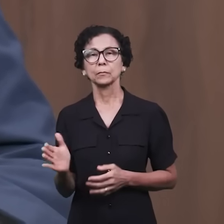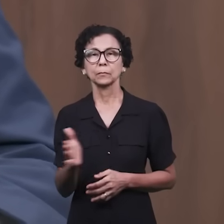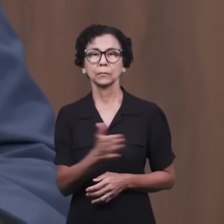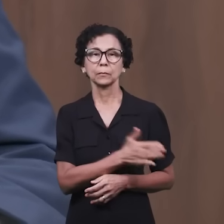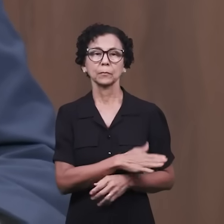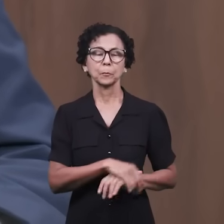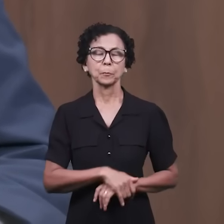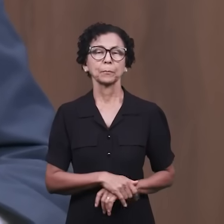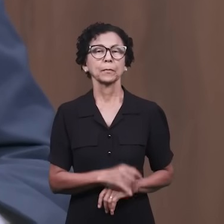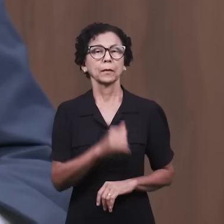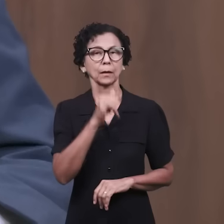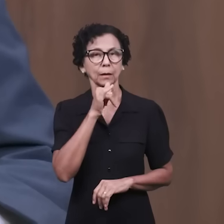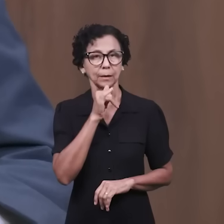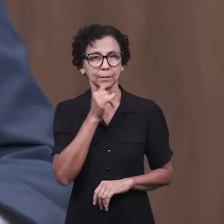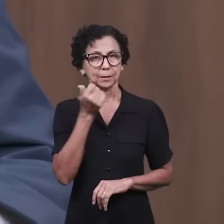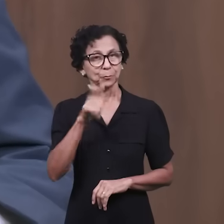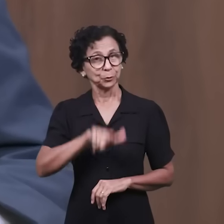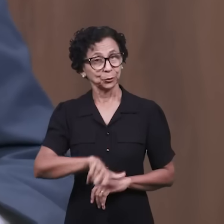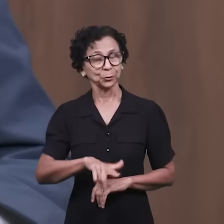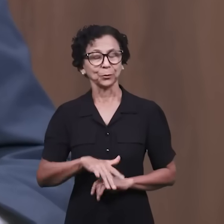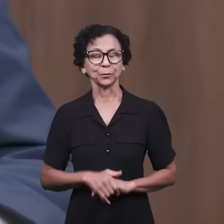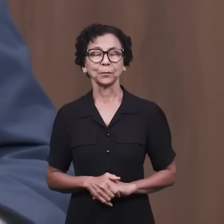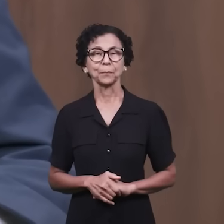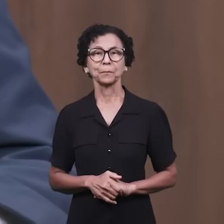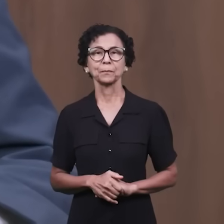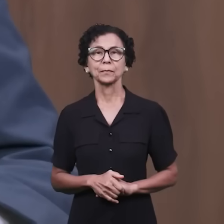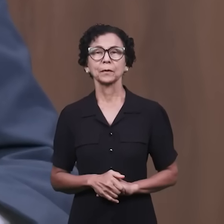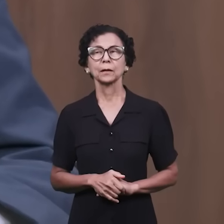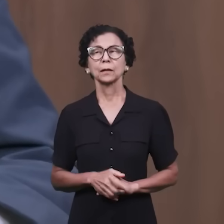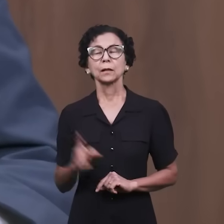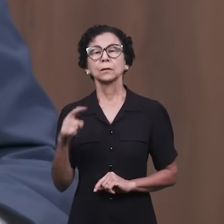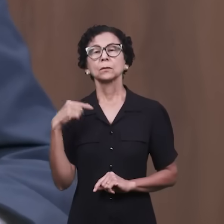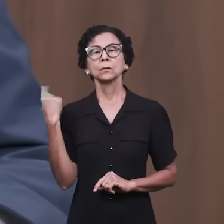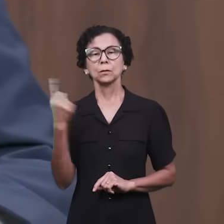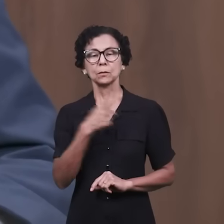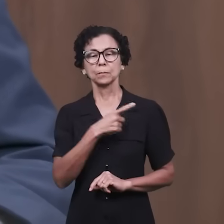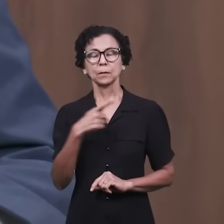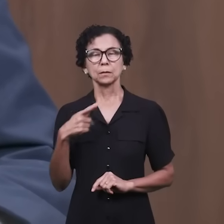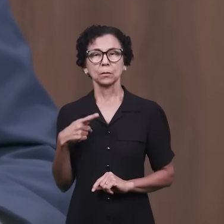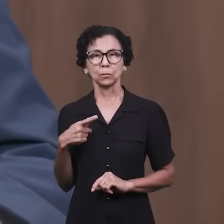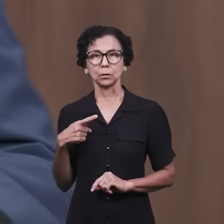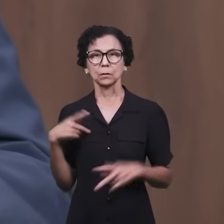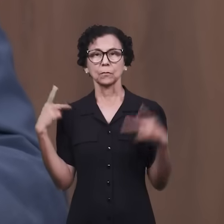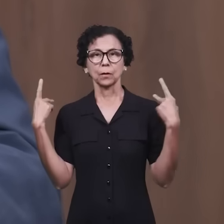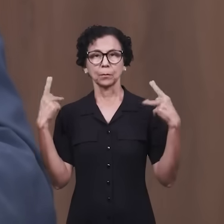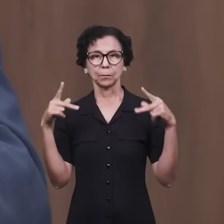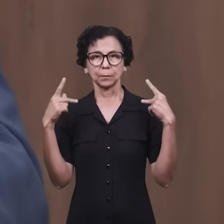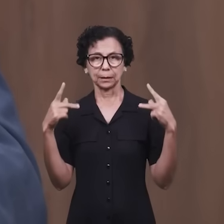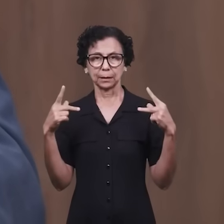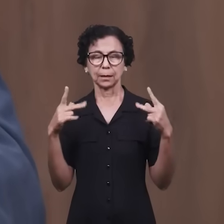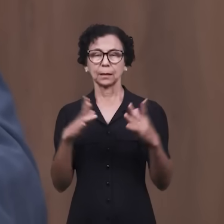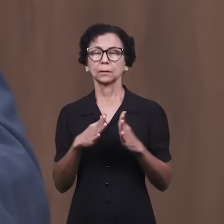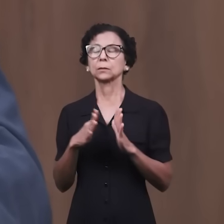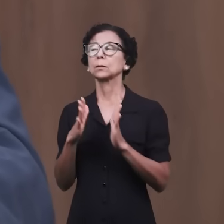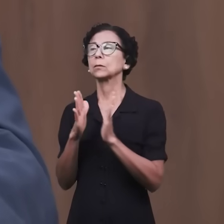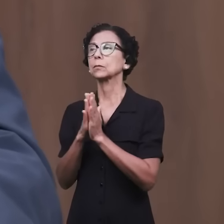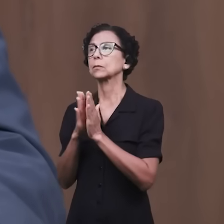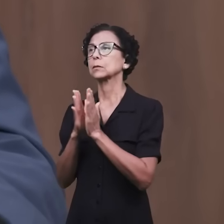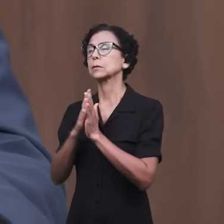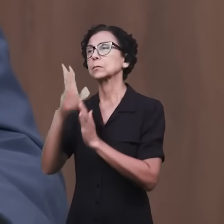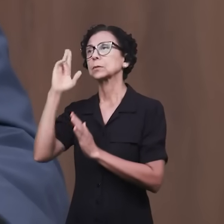com a responsabilidade de entregar uma mensagem, vamos aos pés do Senhor para que o Senhor nos